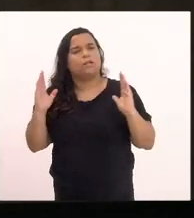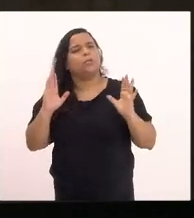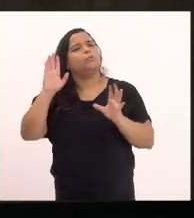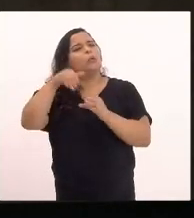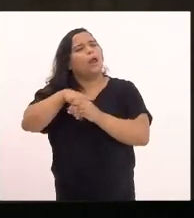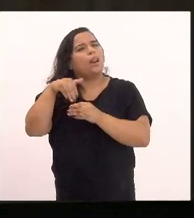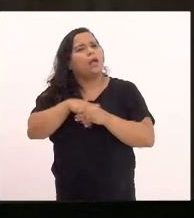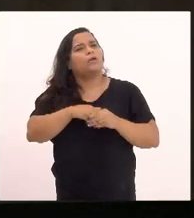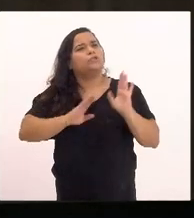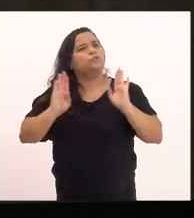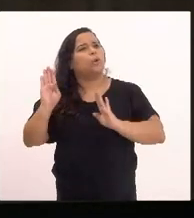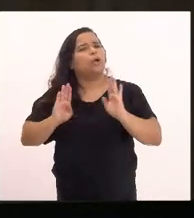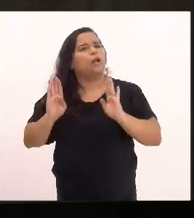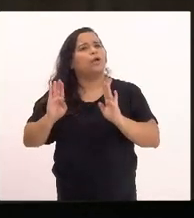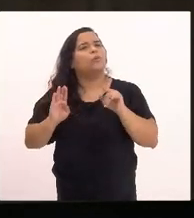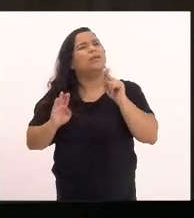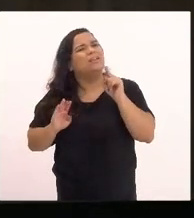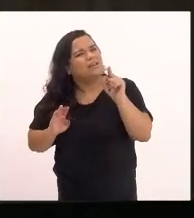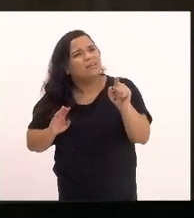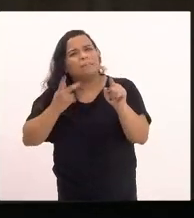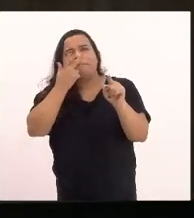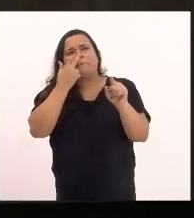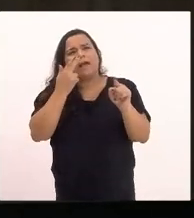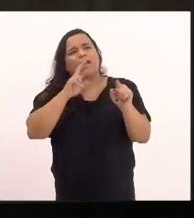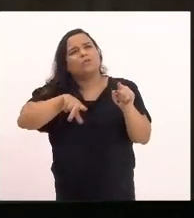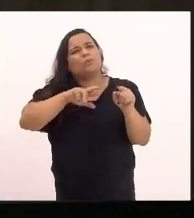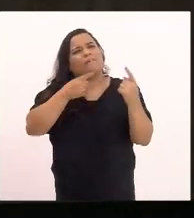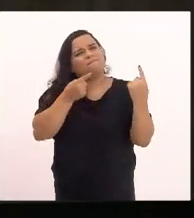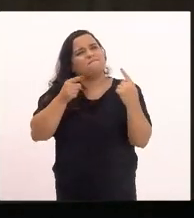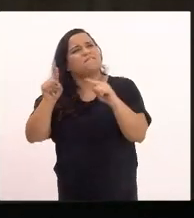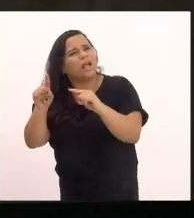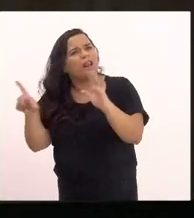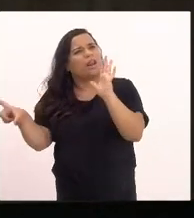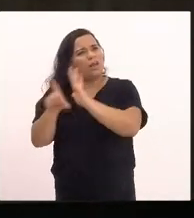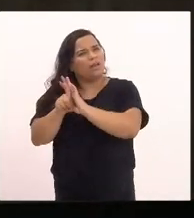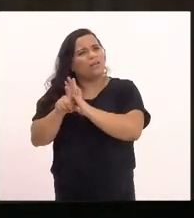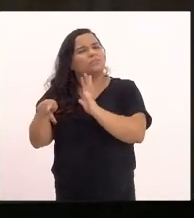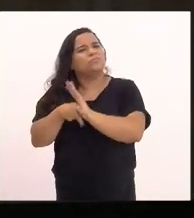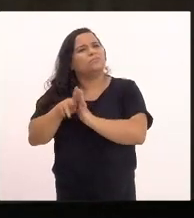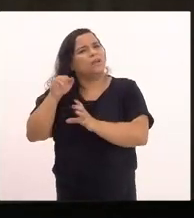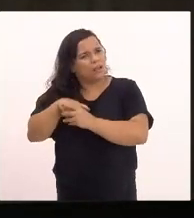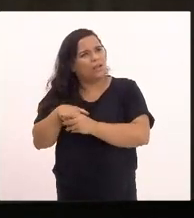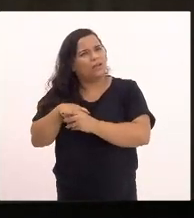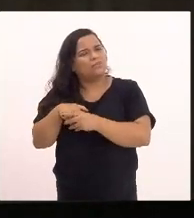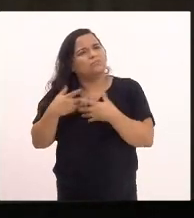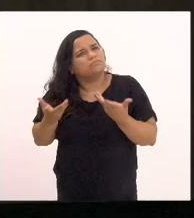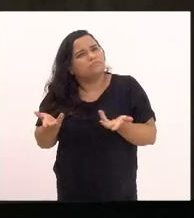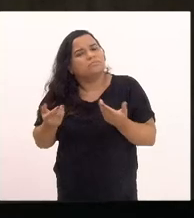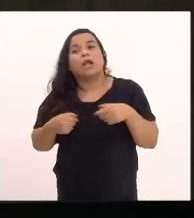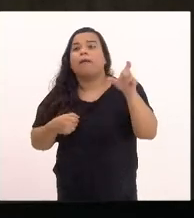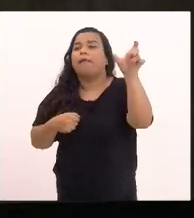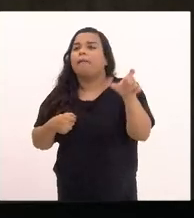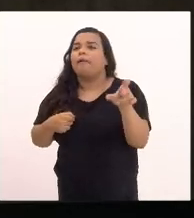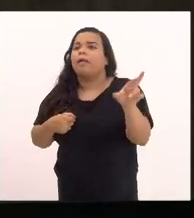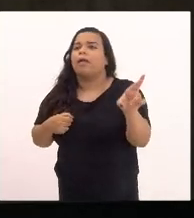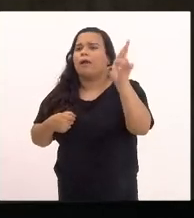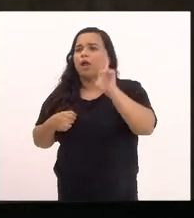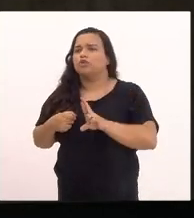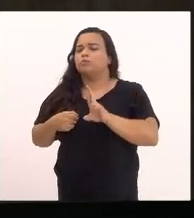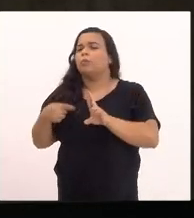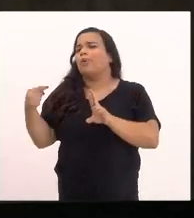Isso não afronta a legislação eleitoral? E ele respondeu o